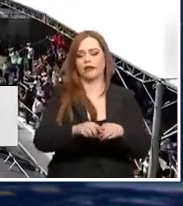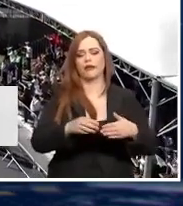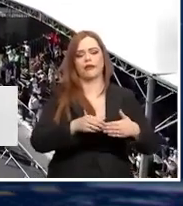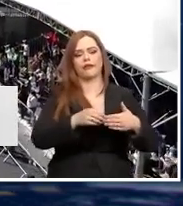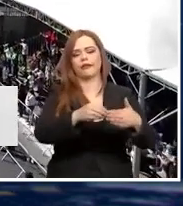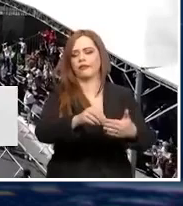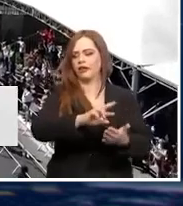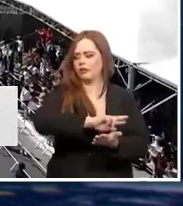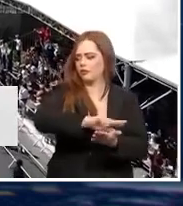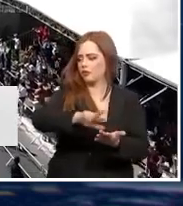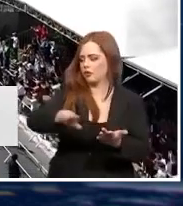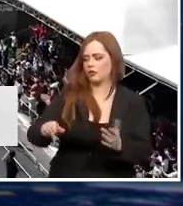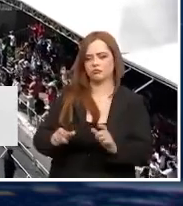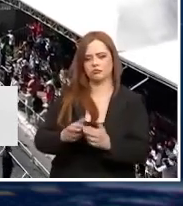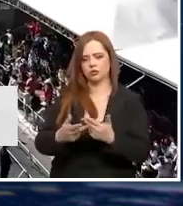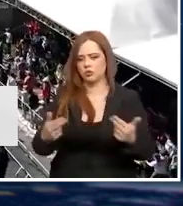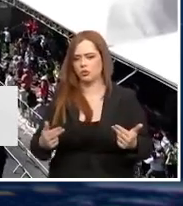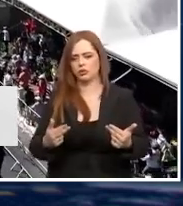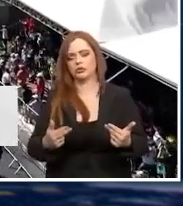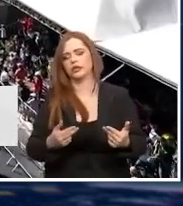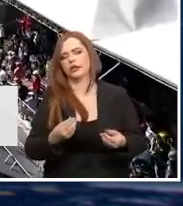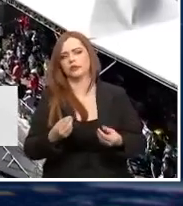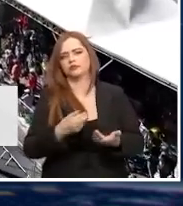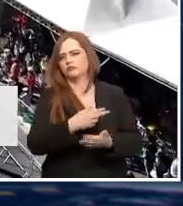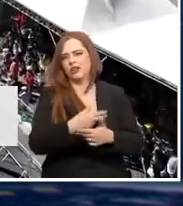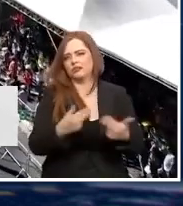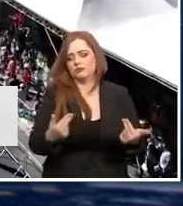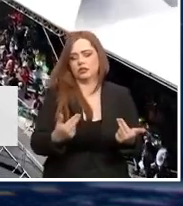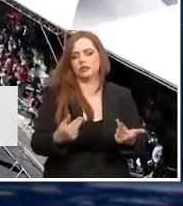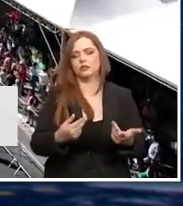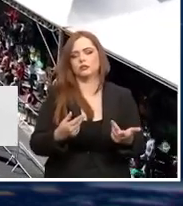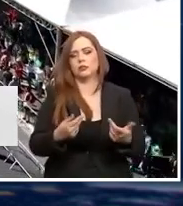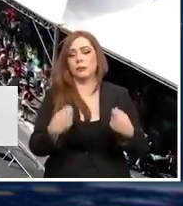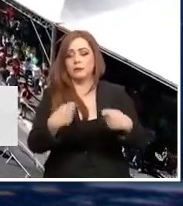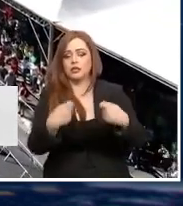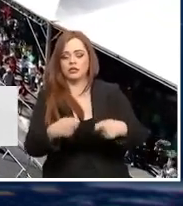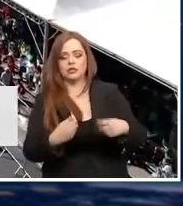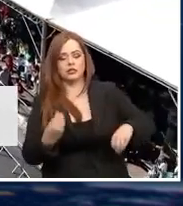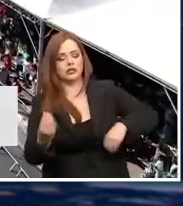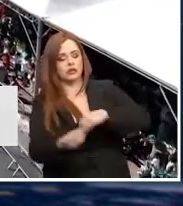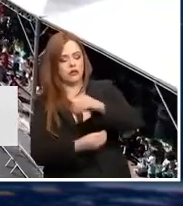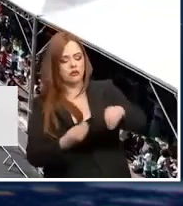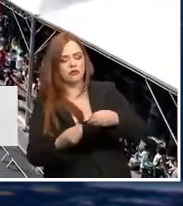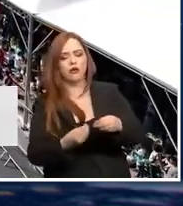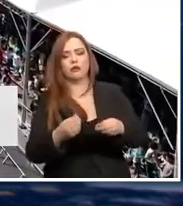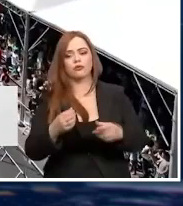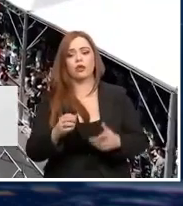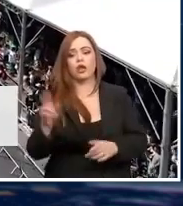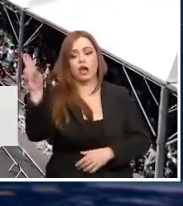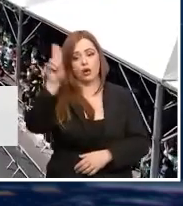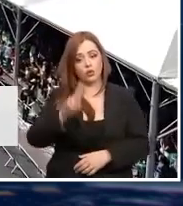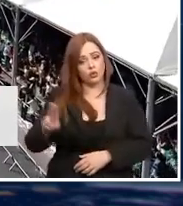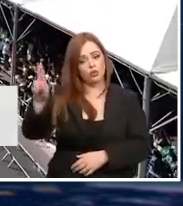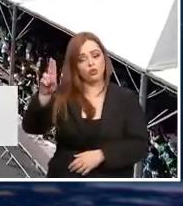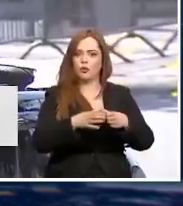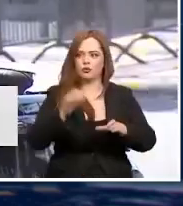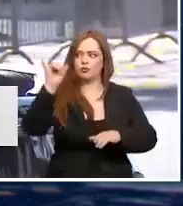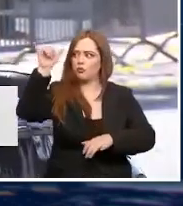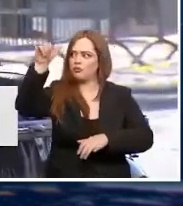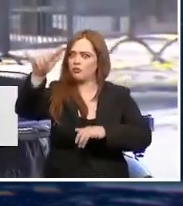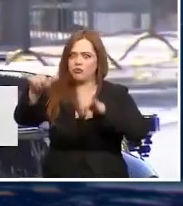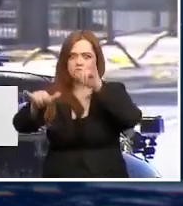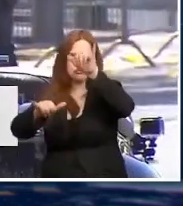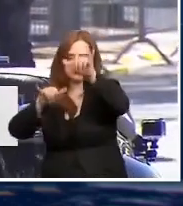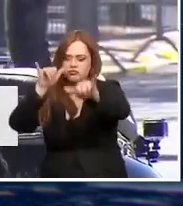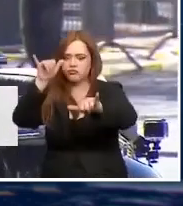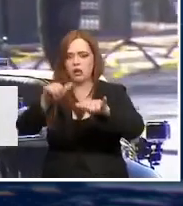foi muito bonito no ano passado. Claro que foi um bicentenário, mas a participação popular foi muito forte, foi muito bacana, é